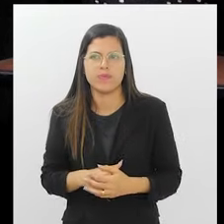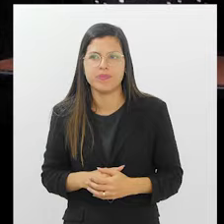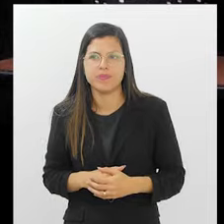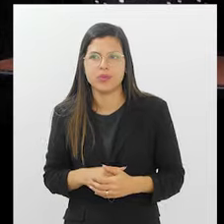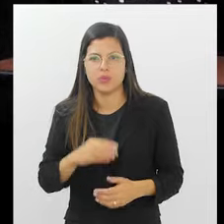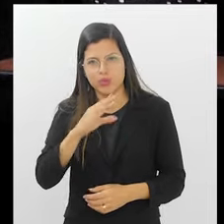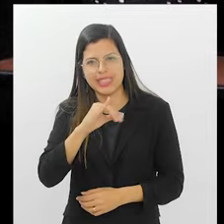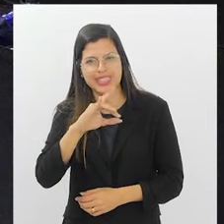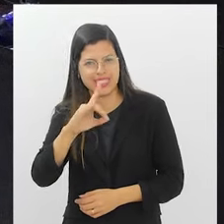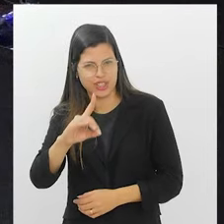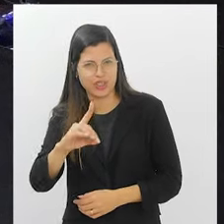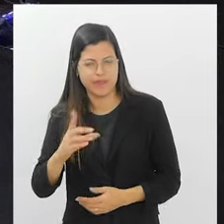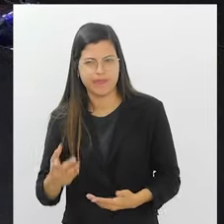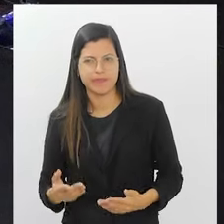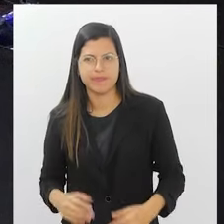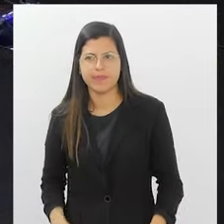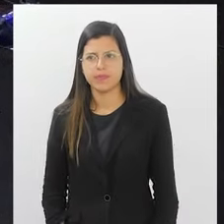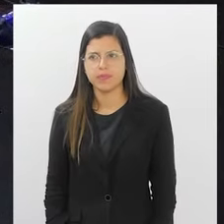Né?